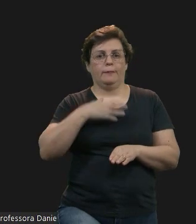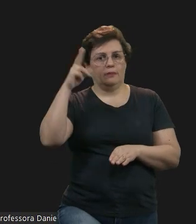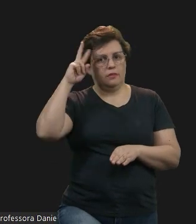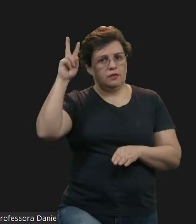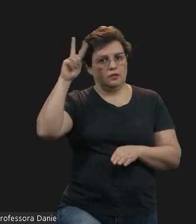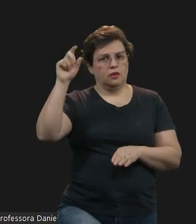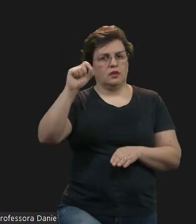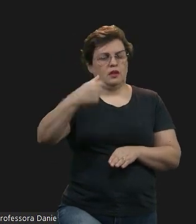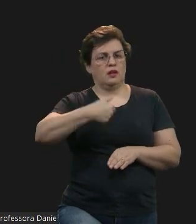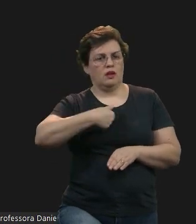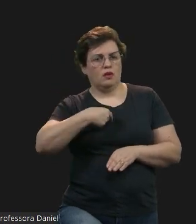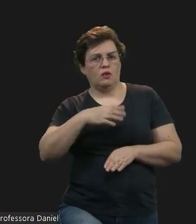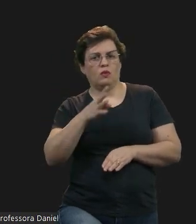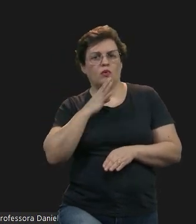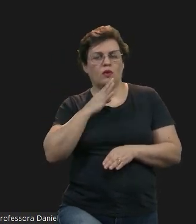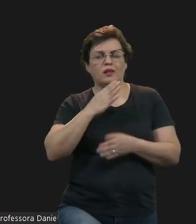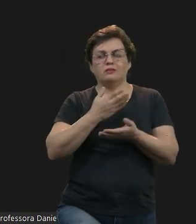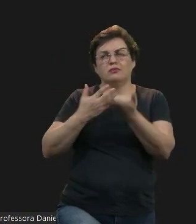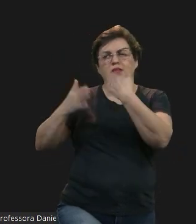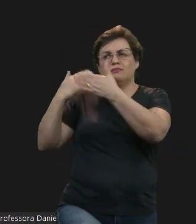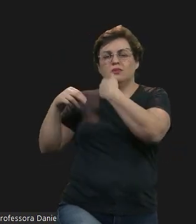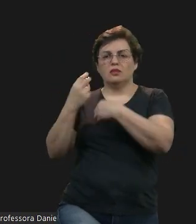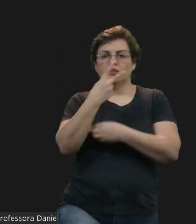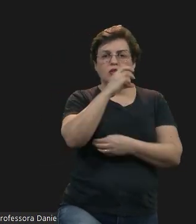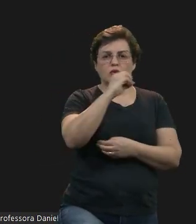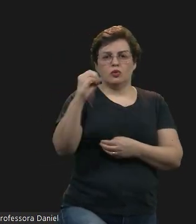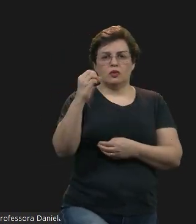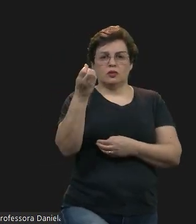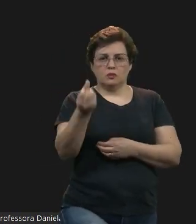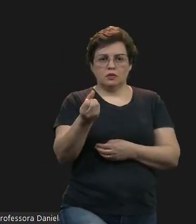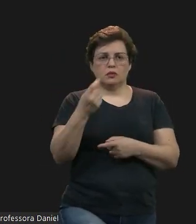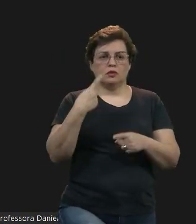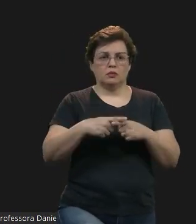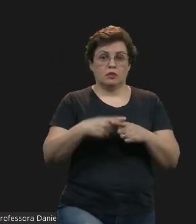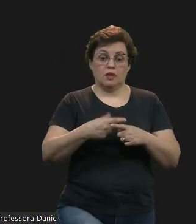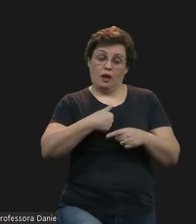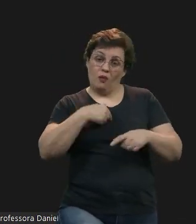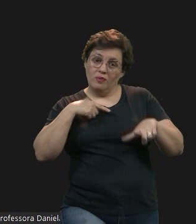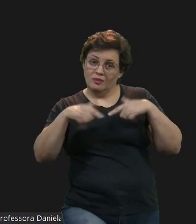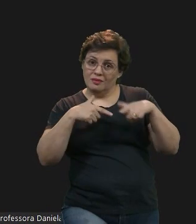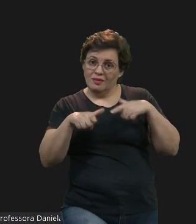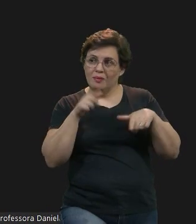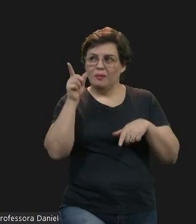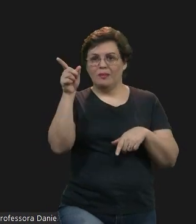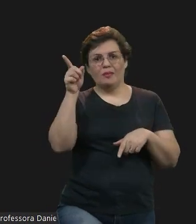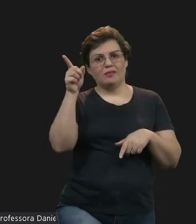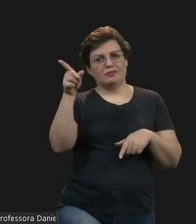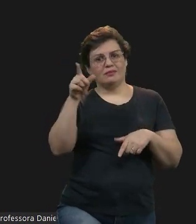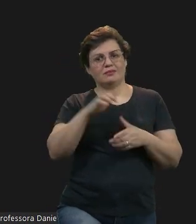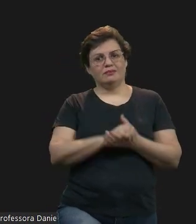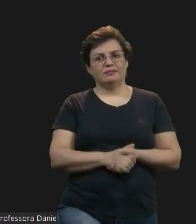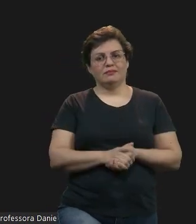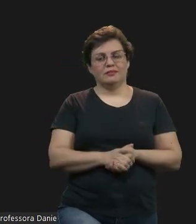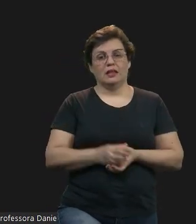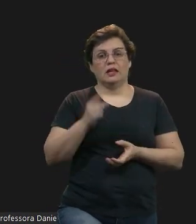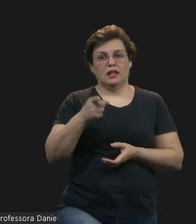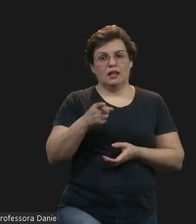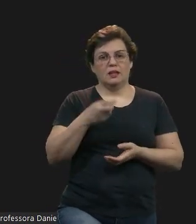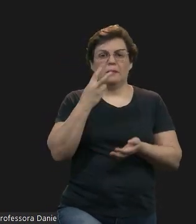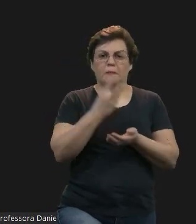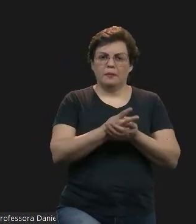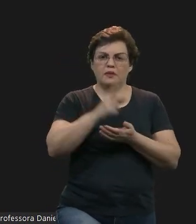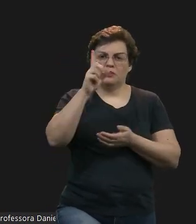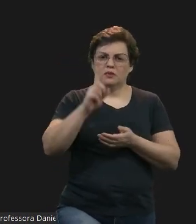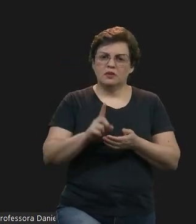eu conheço desde 2006, local onde eu trabalho, e que ali, mesmo sendo um lugar